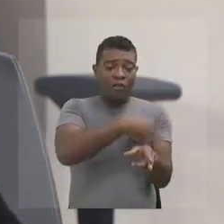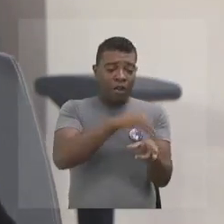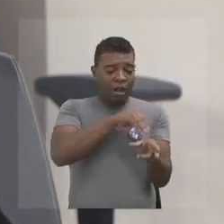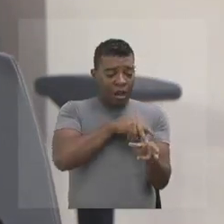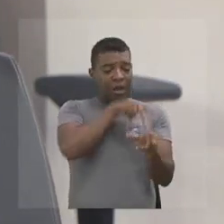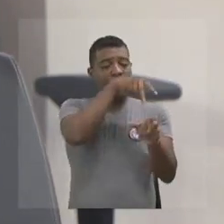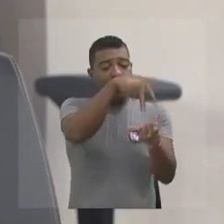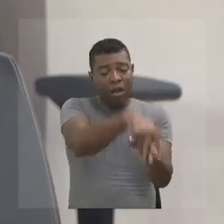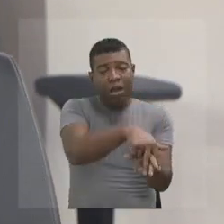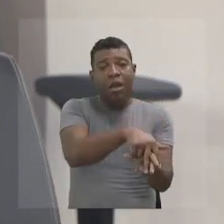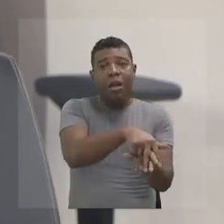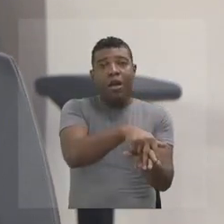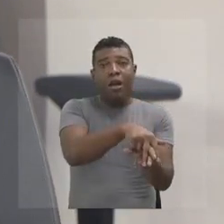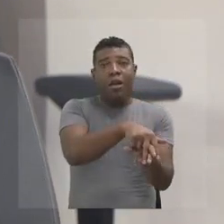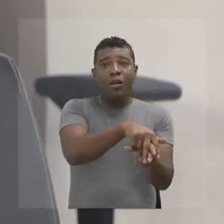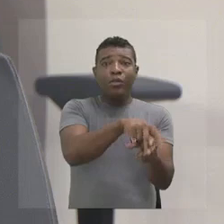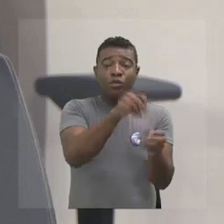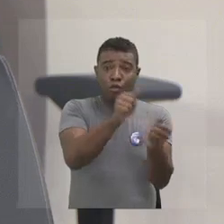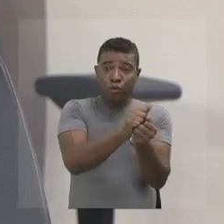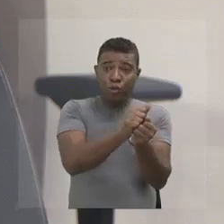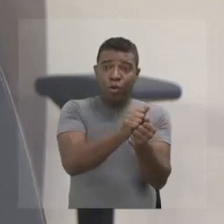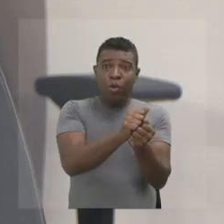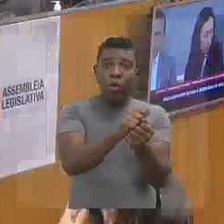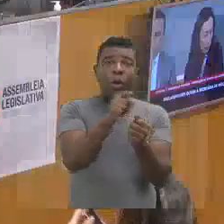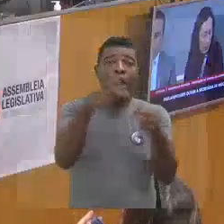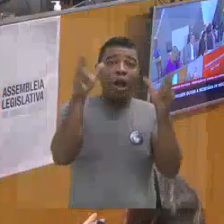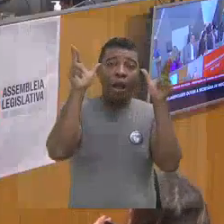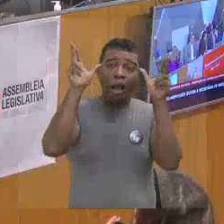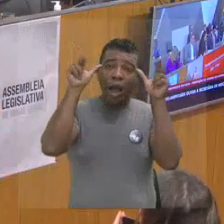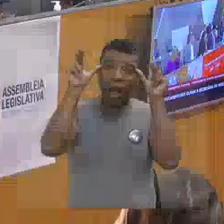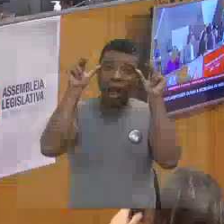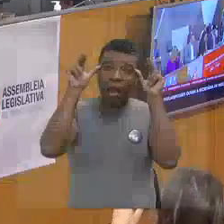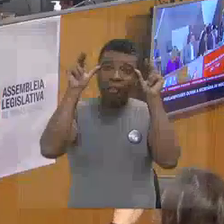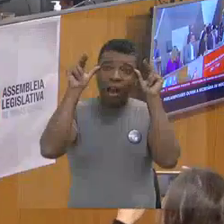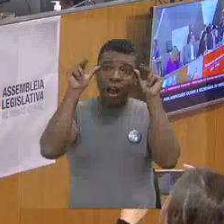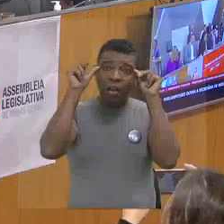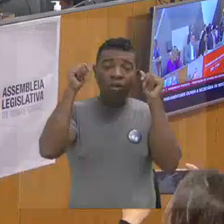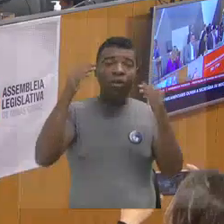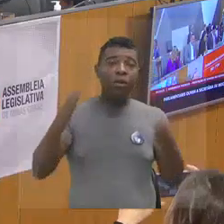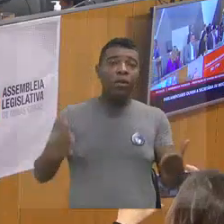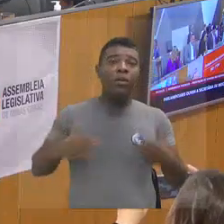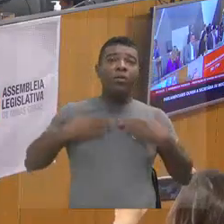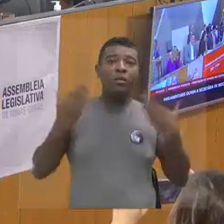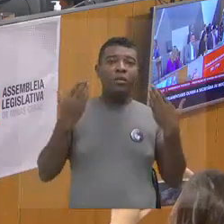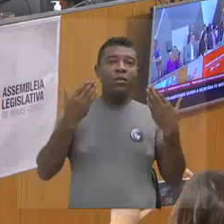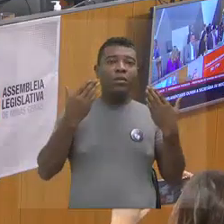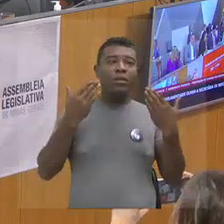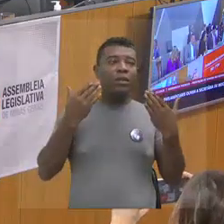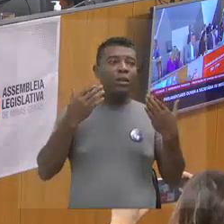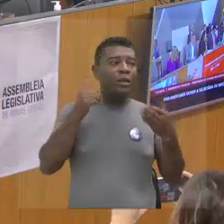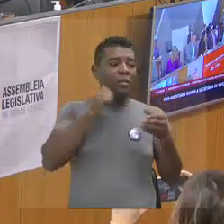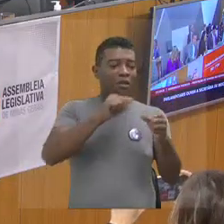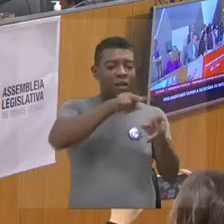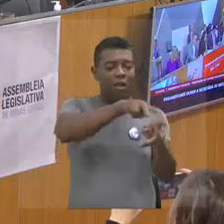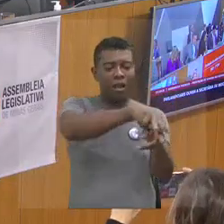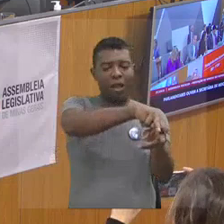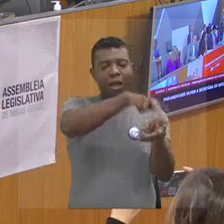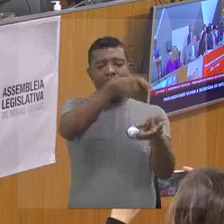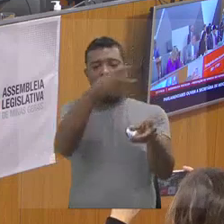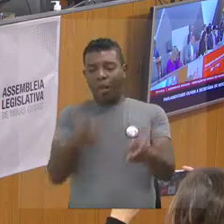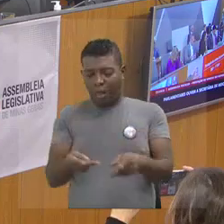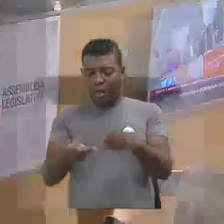à atividade mineração Deputado E cabe a nós obviamente na Secretaria de Meio Ambiente nem todo o trabalho de avaliação